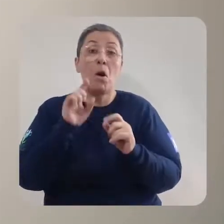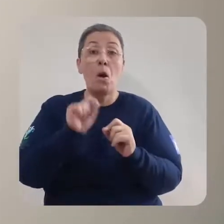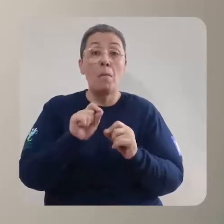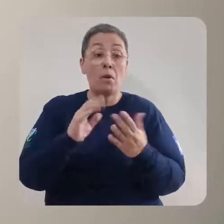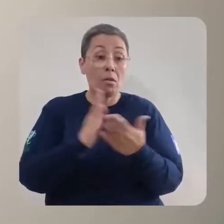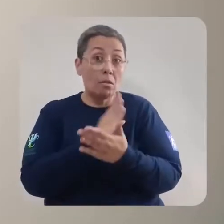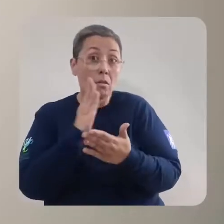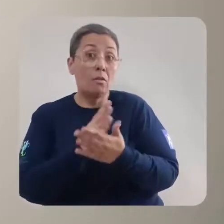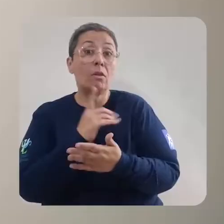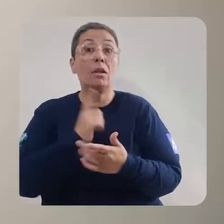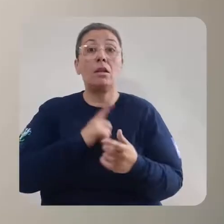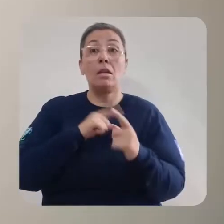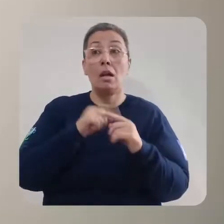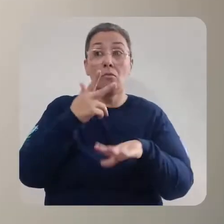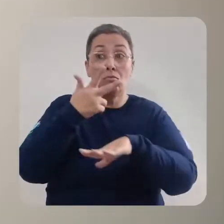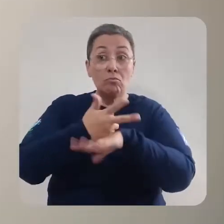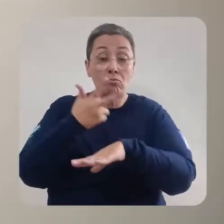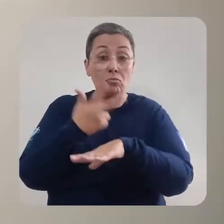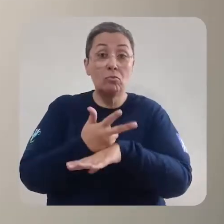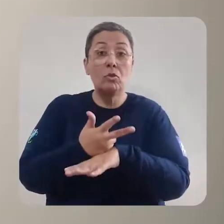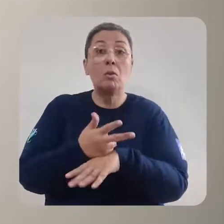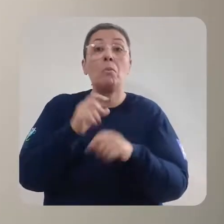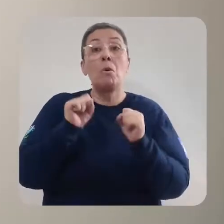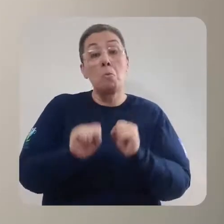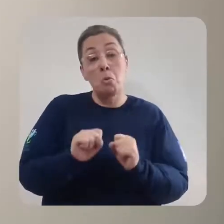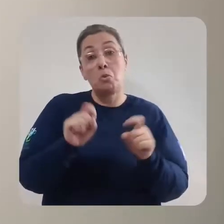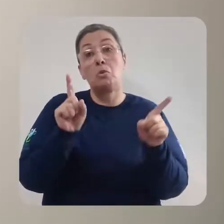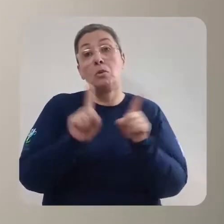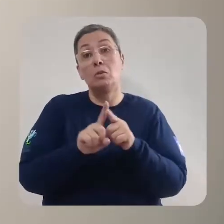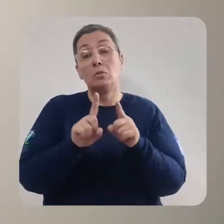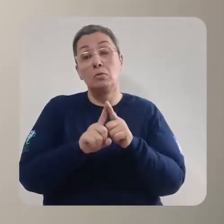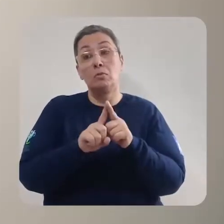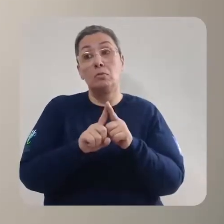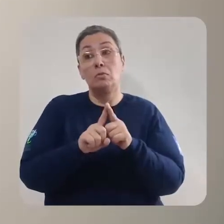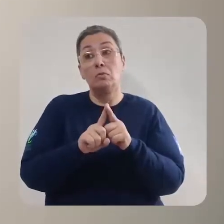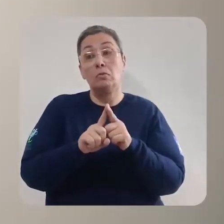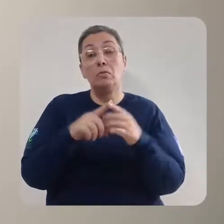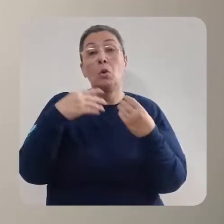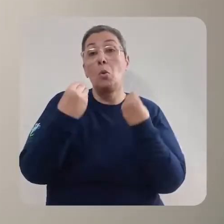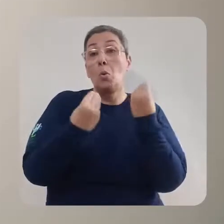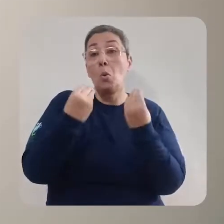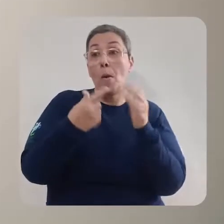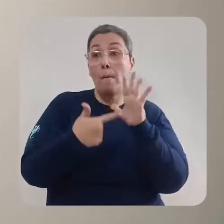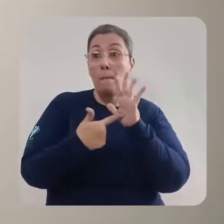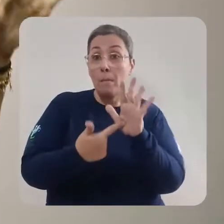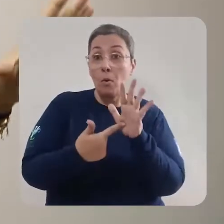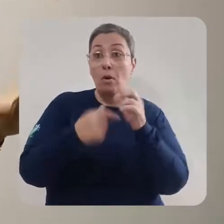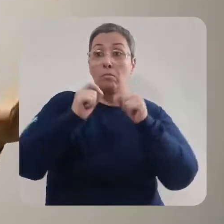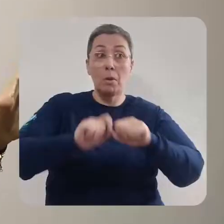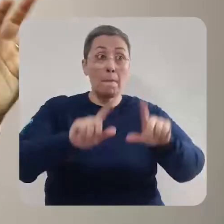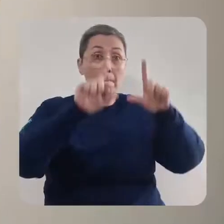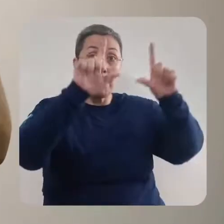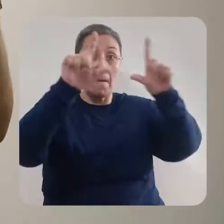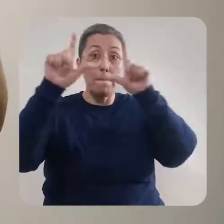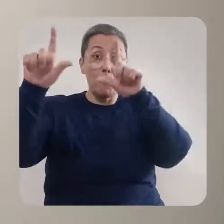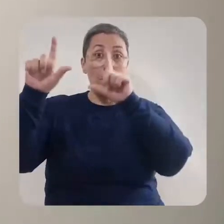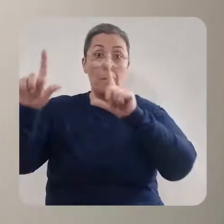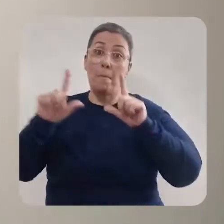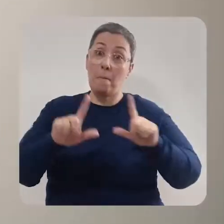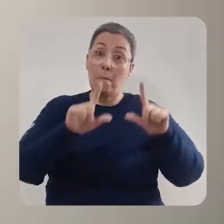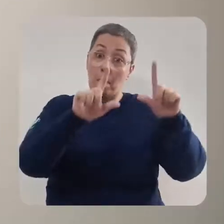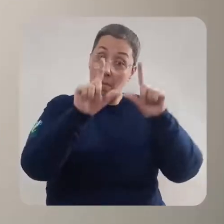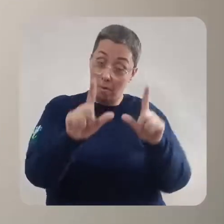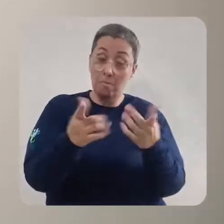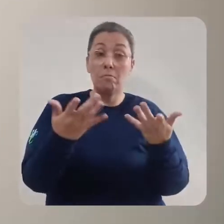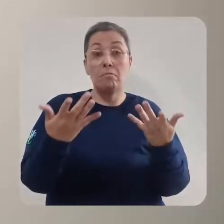numa revista, num vídeo, elas podem vir colocadas na parede, né, imagens